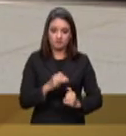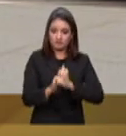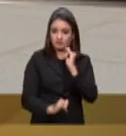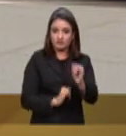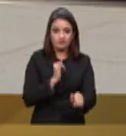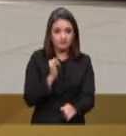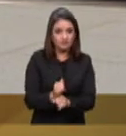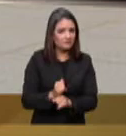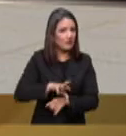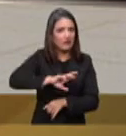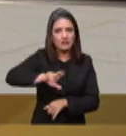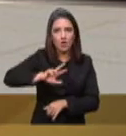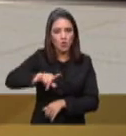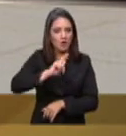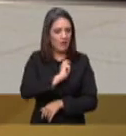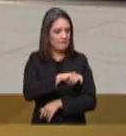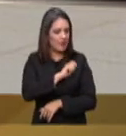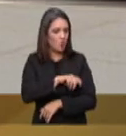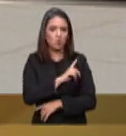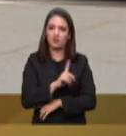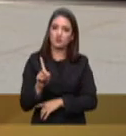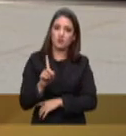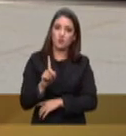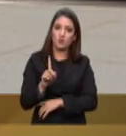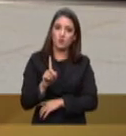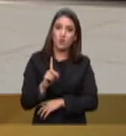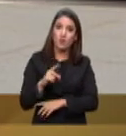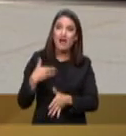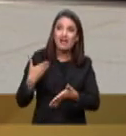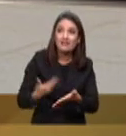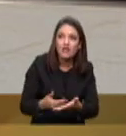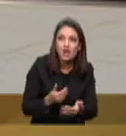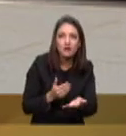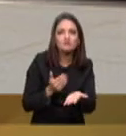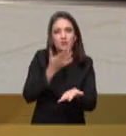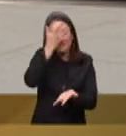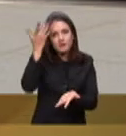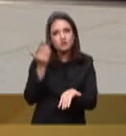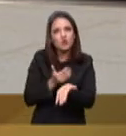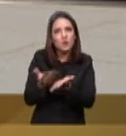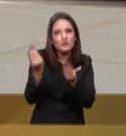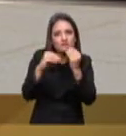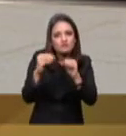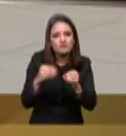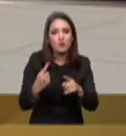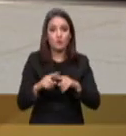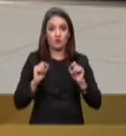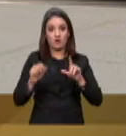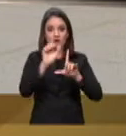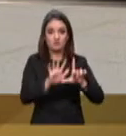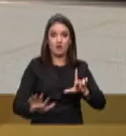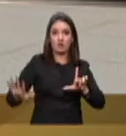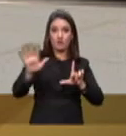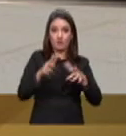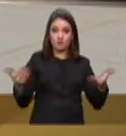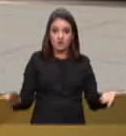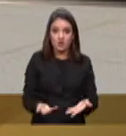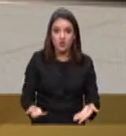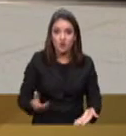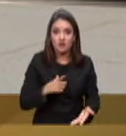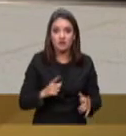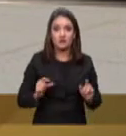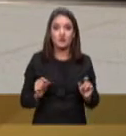não é sinônimo do mal, até que passa a sê-lo. Porque, acima de qualquer coisa, há o seguinte dado, as plataformas modernas de